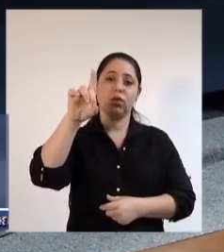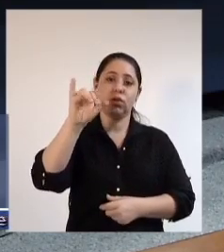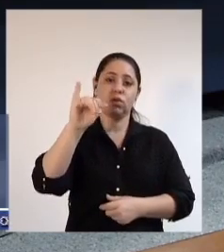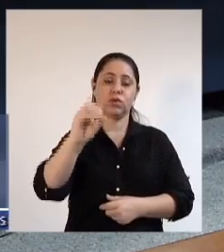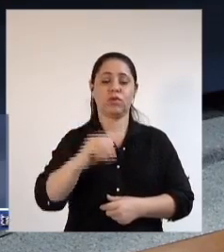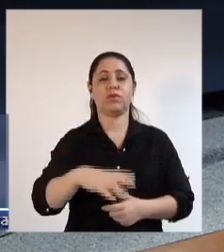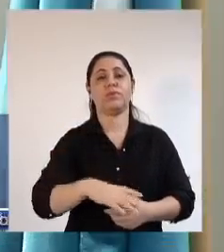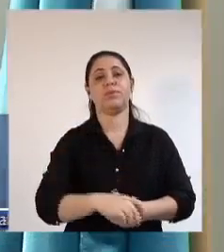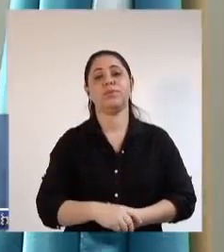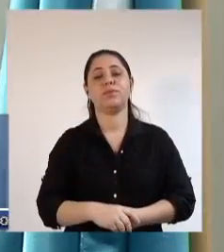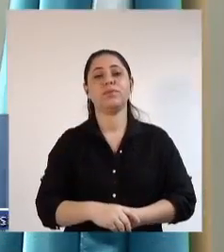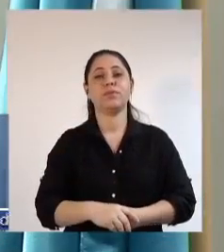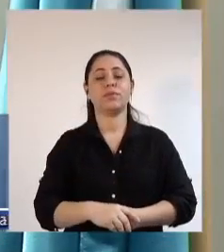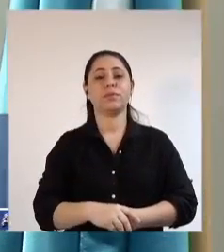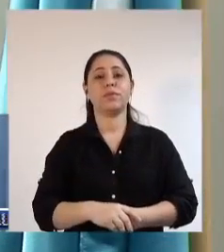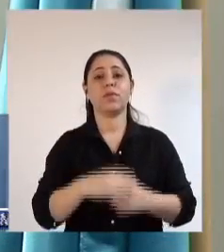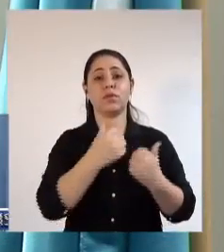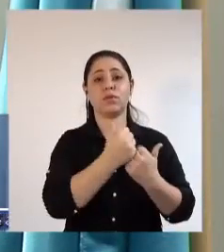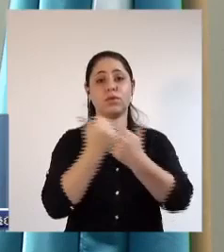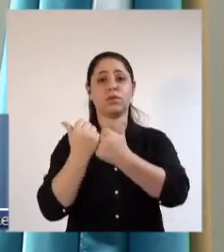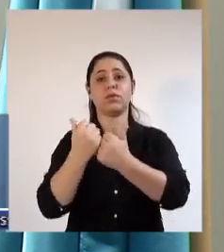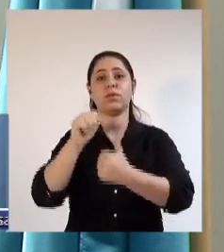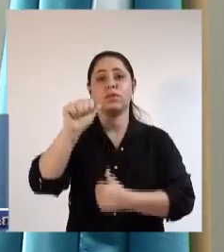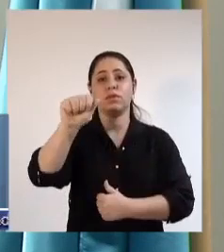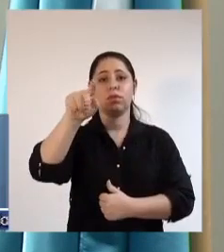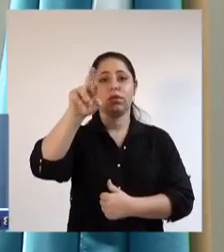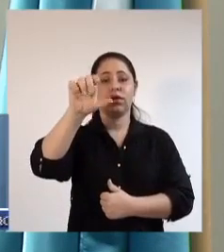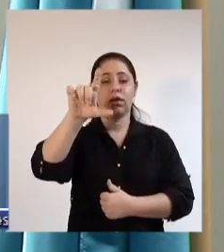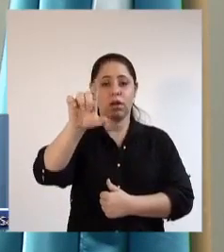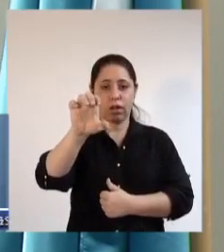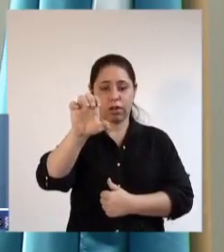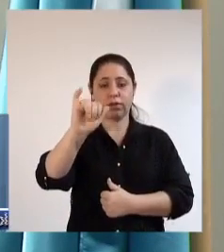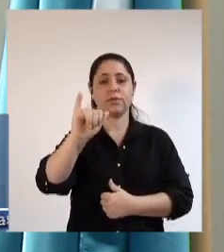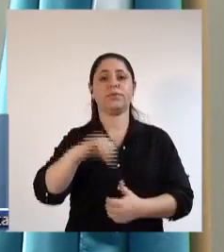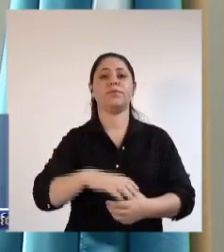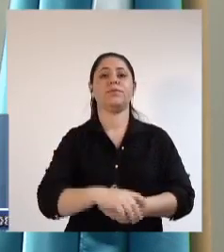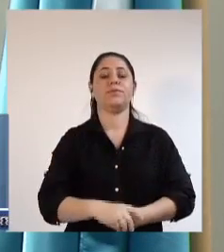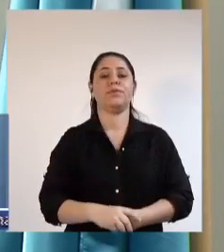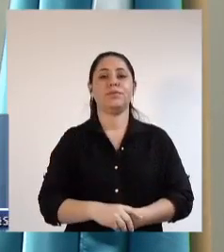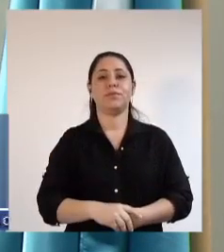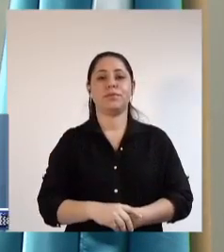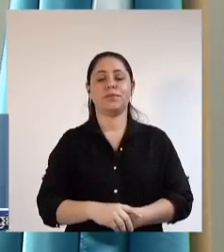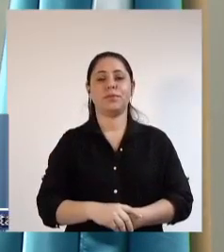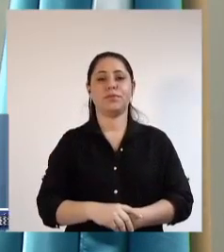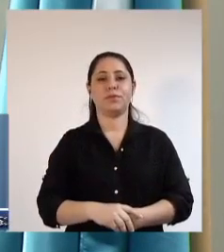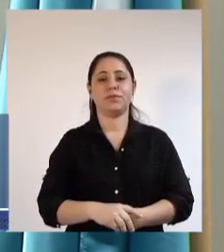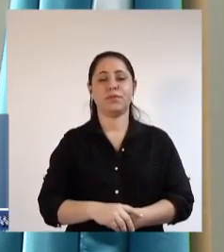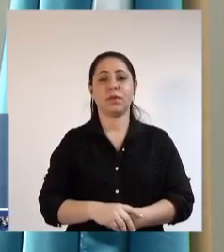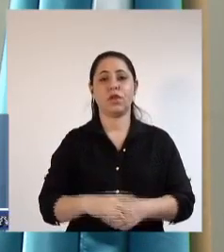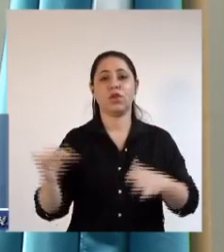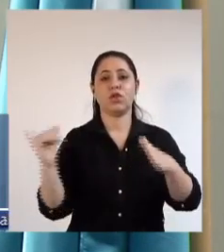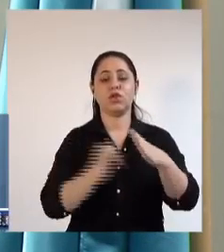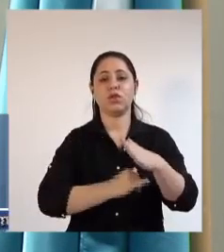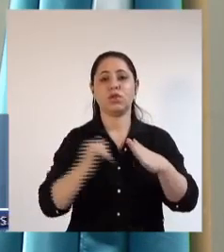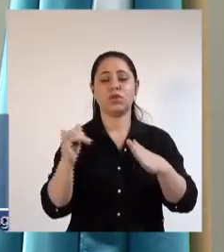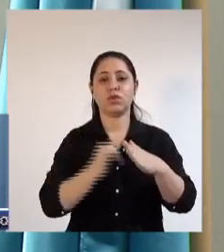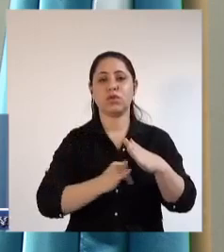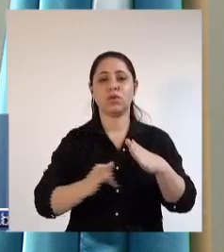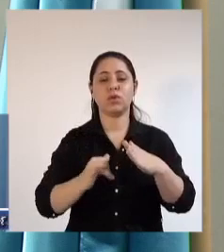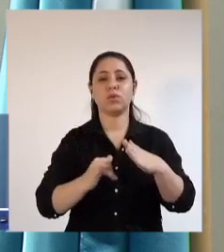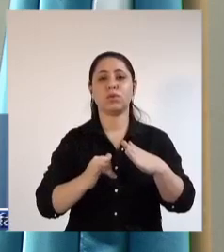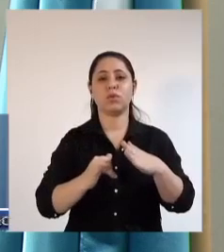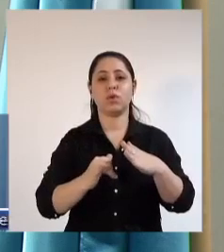a suplente harlei teodoro de queiroz no instituto quinta do sol titular